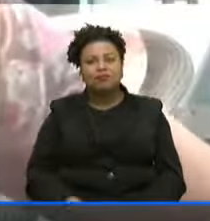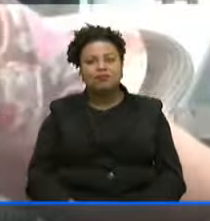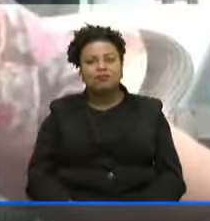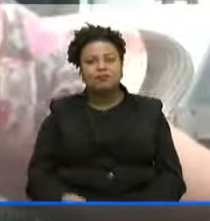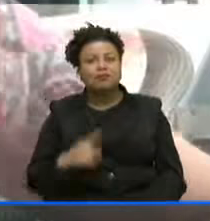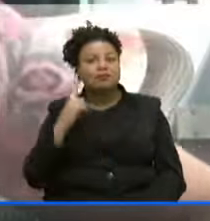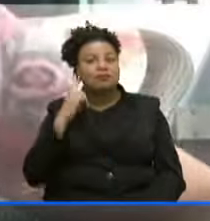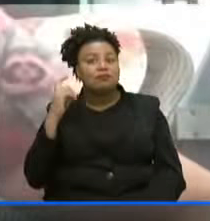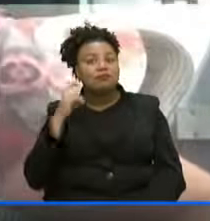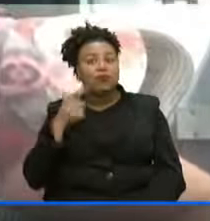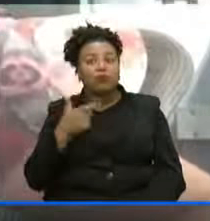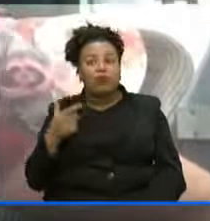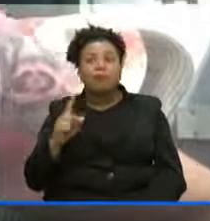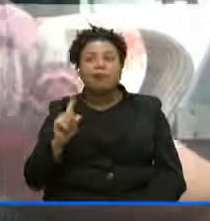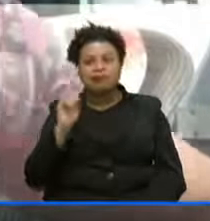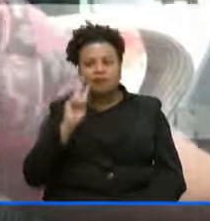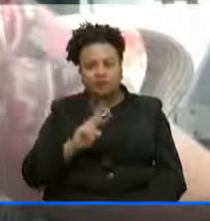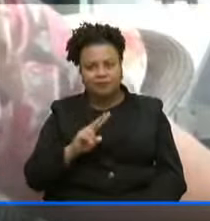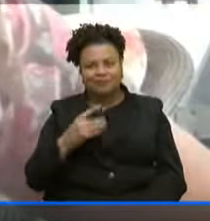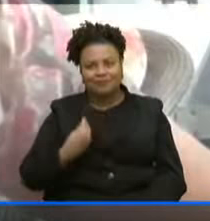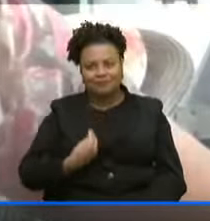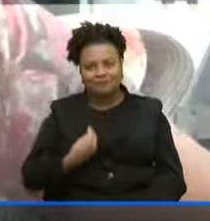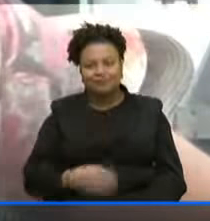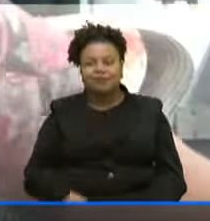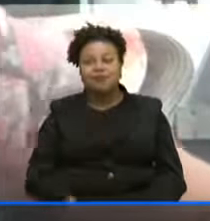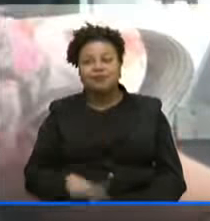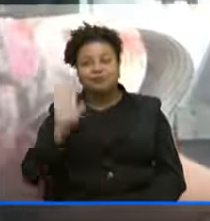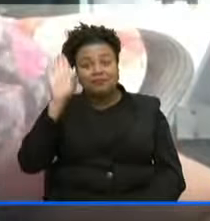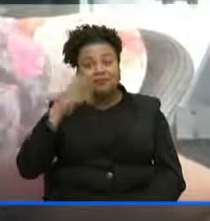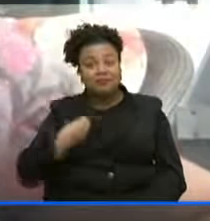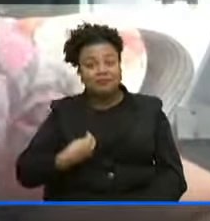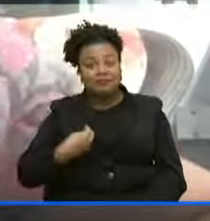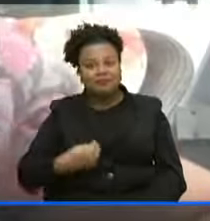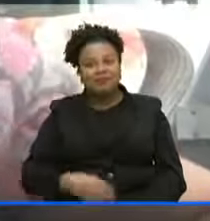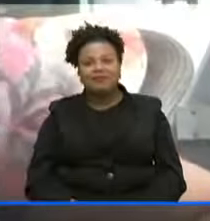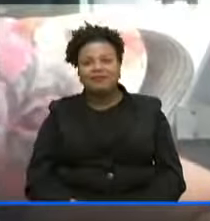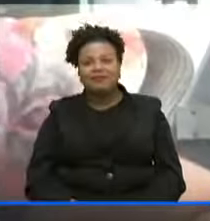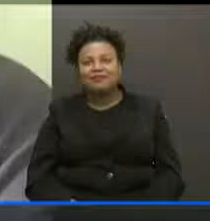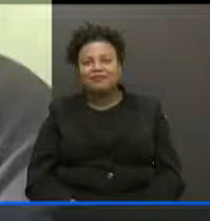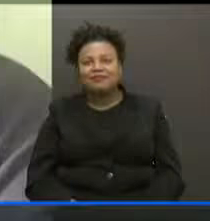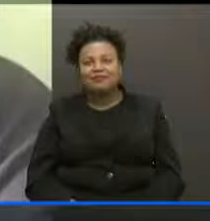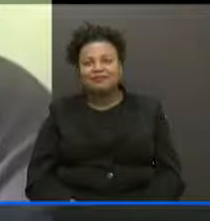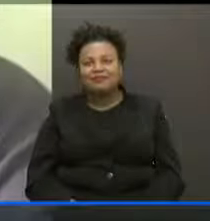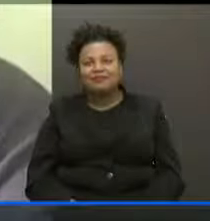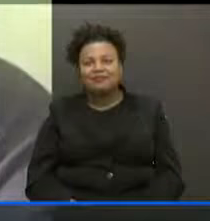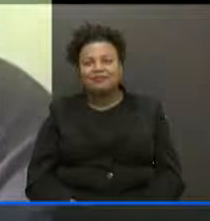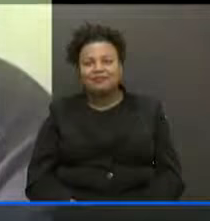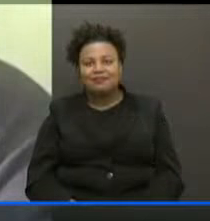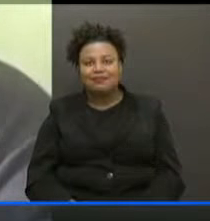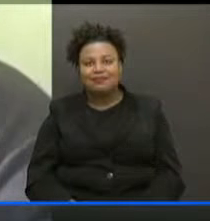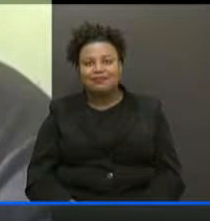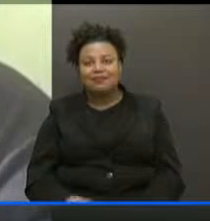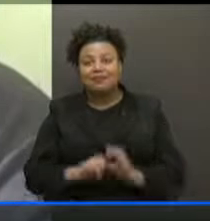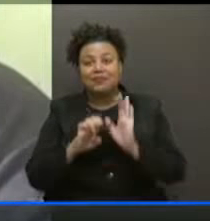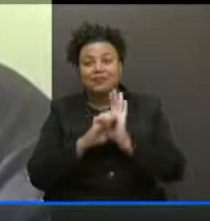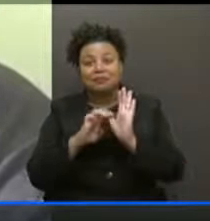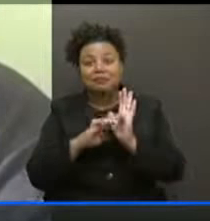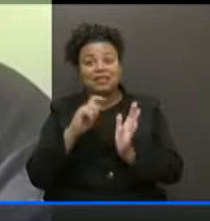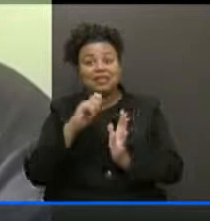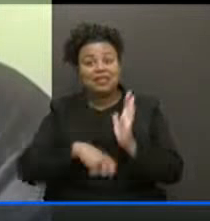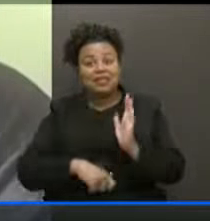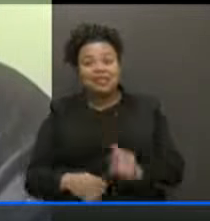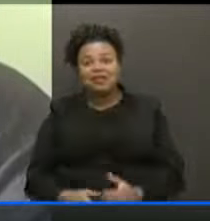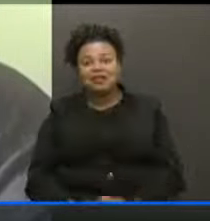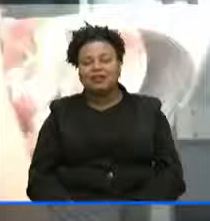Sem som, professor Issur, mas estamos lhe vendo. Presente. Emenda assinada, viu? Emenda assinada. Ah,